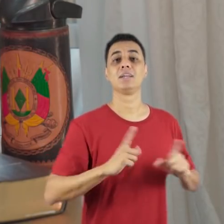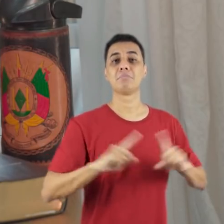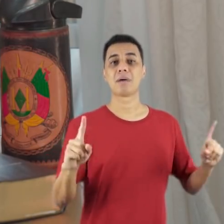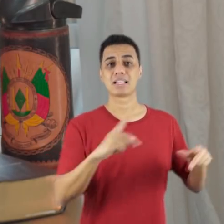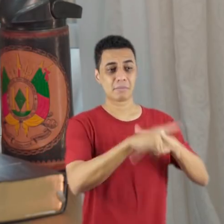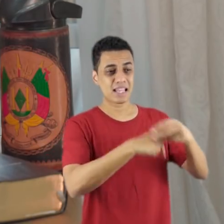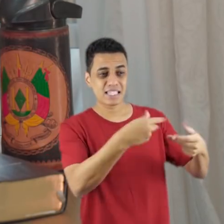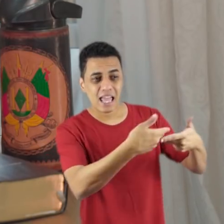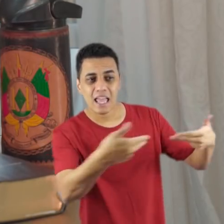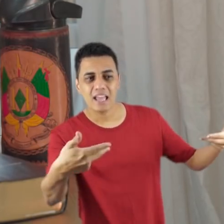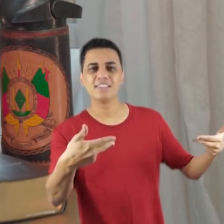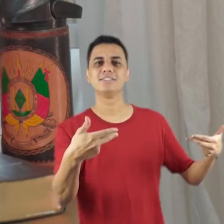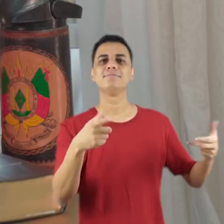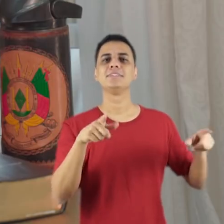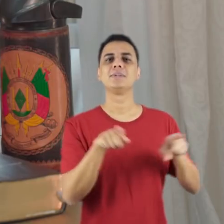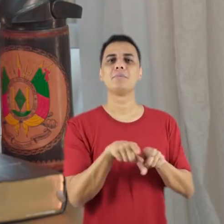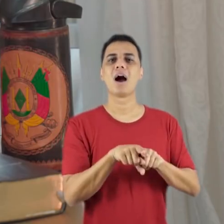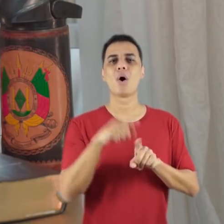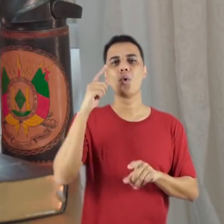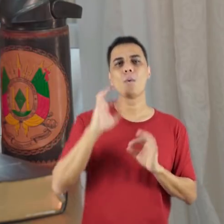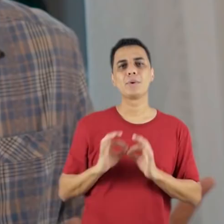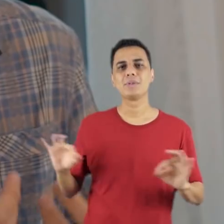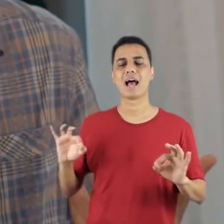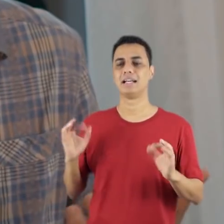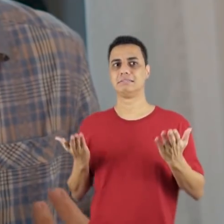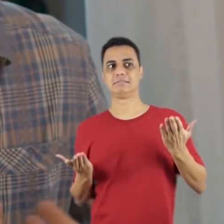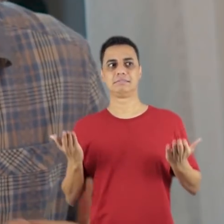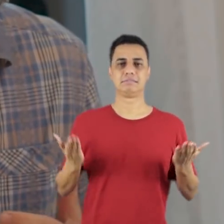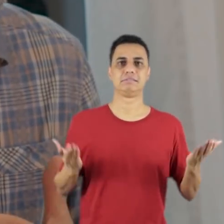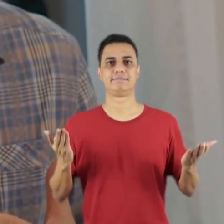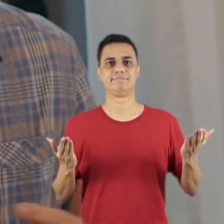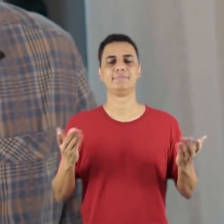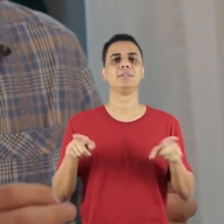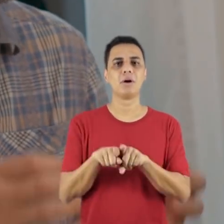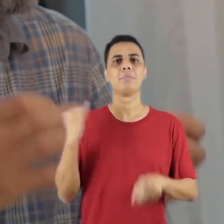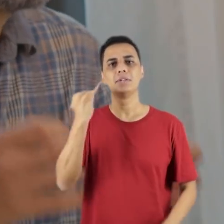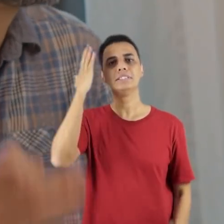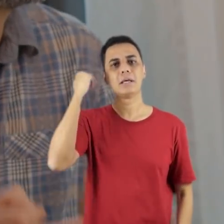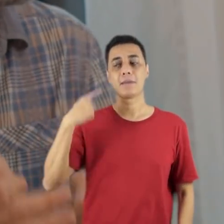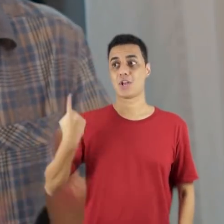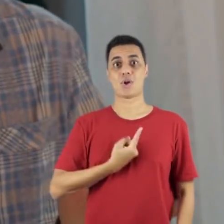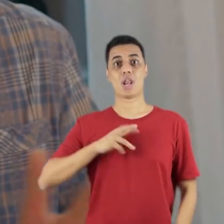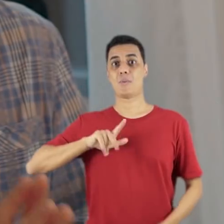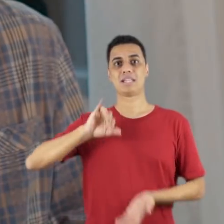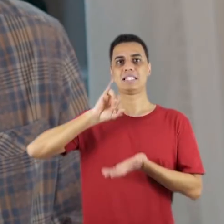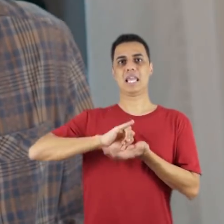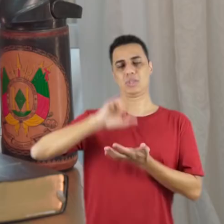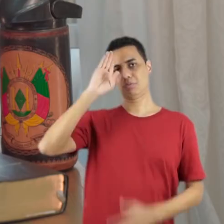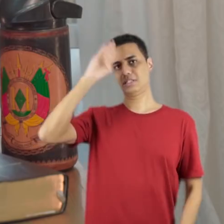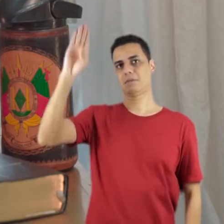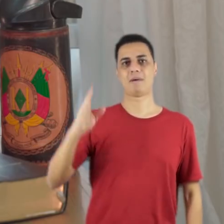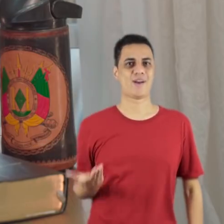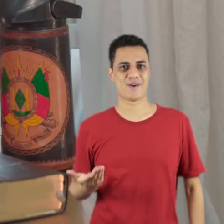potencial de balançar a própria humildade, que é o exercício de reconhecer que nós não somos o centro do universo. Nós não somos a última bolacha do